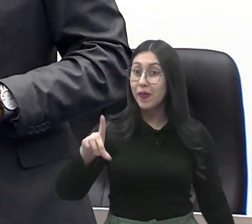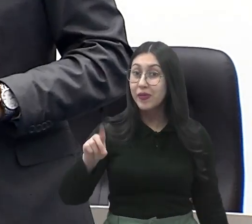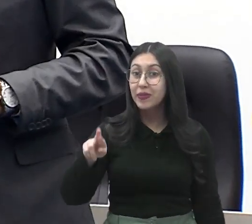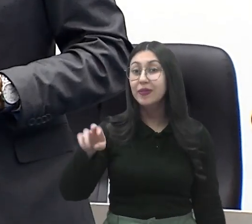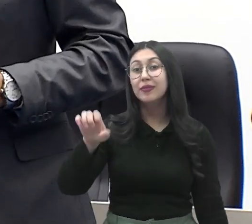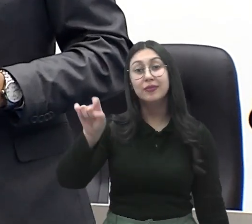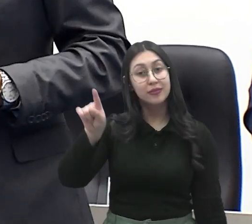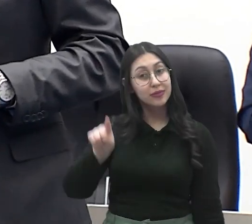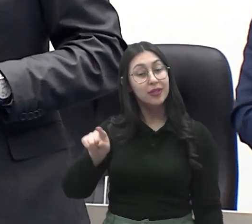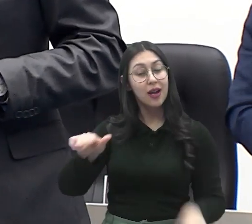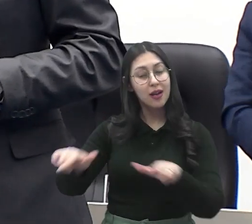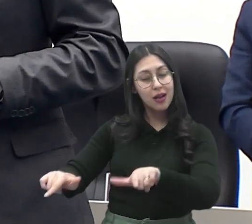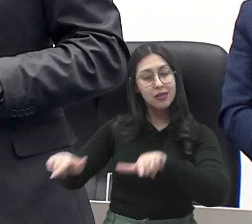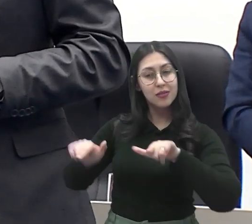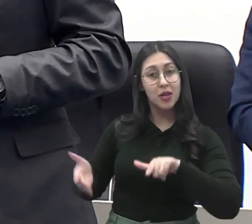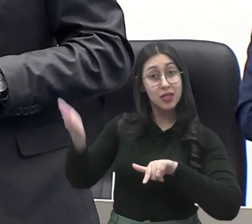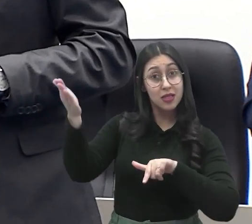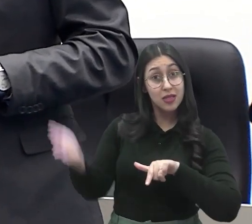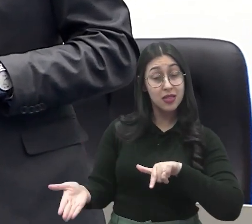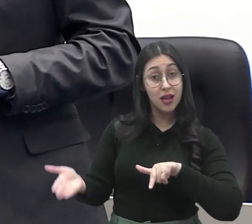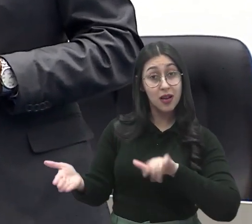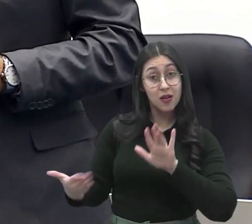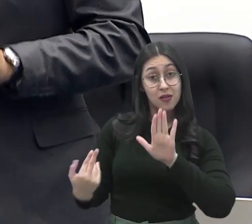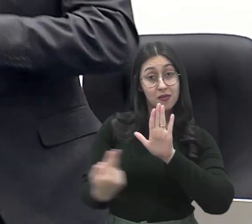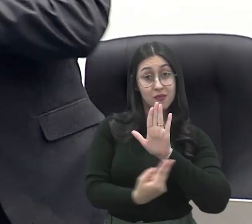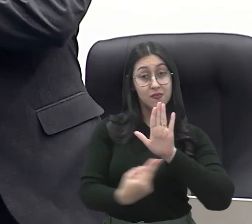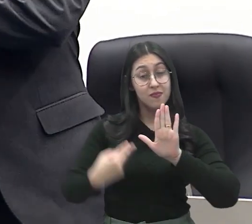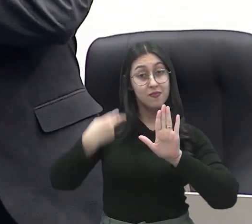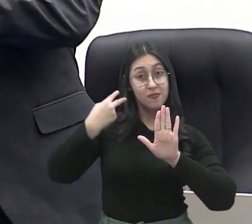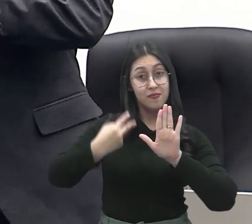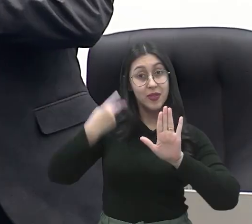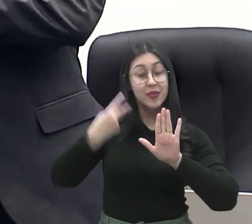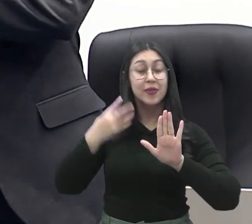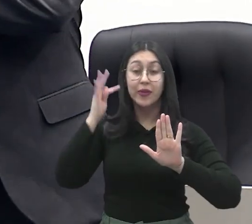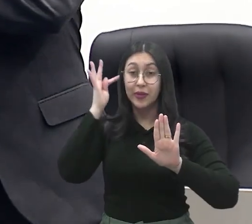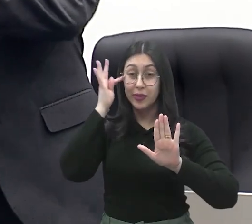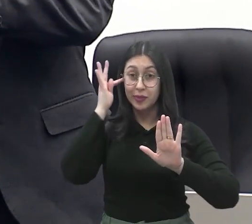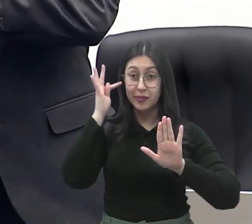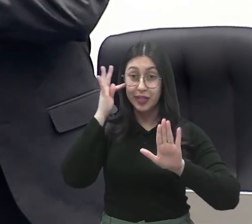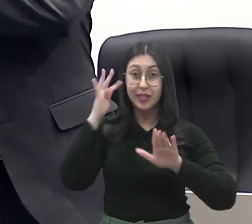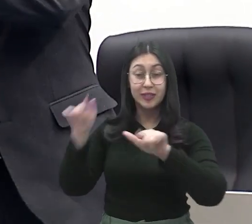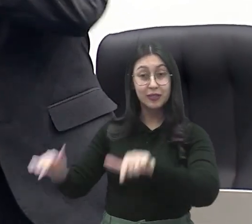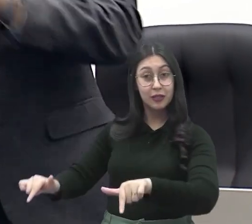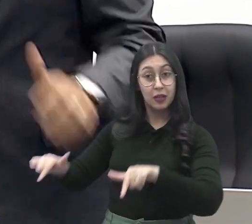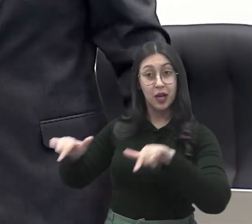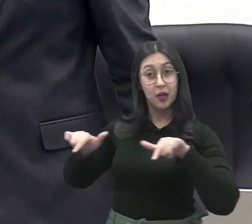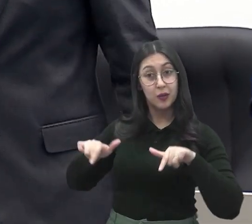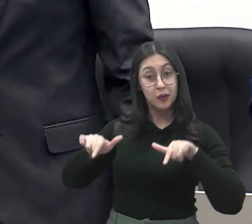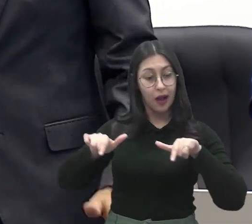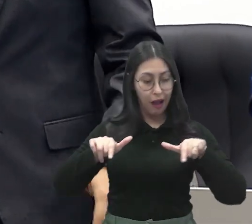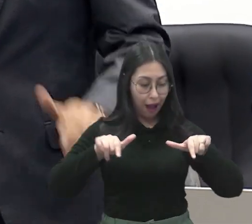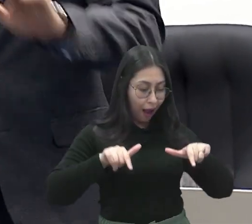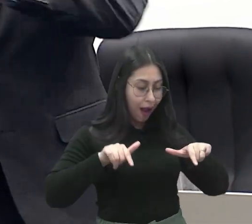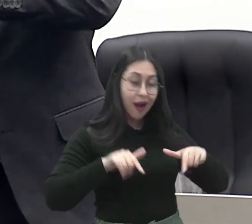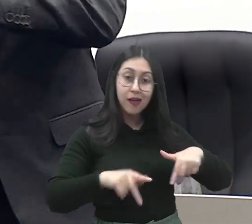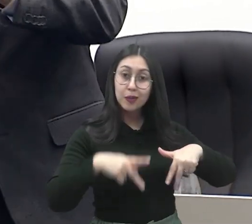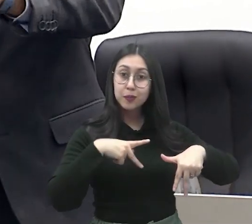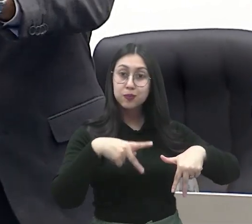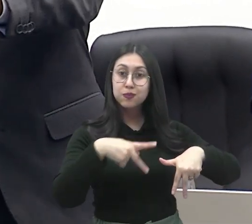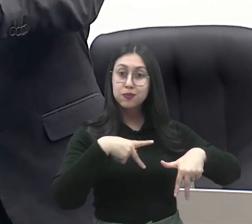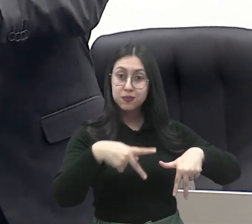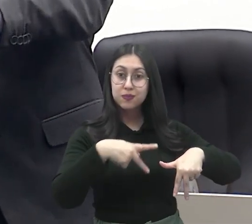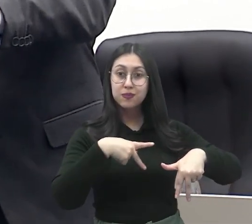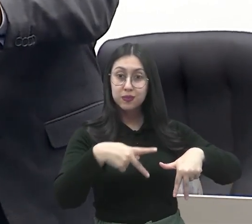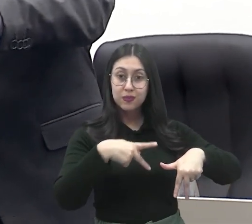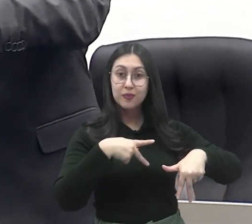André da Silva Rosa recebeu das mãos do idealizador da propositura, vereador Tomás Henrique, o título de